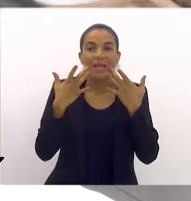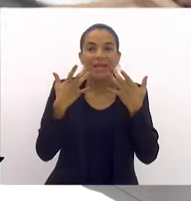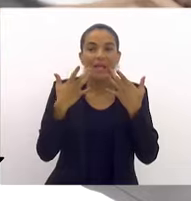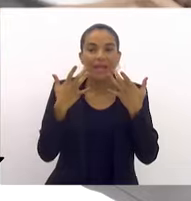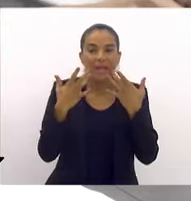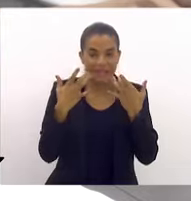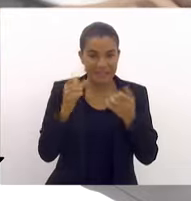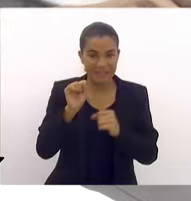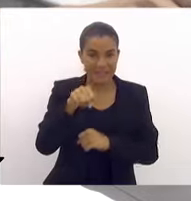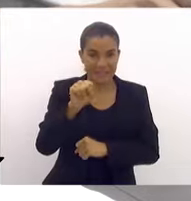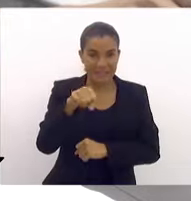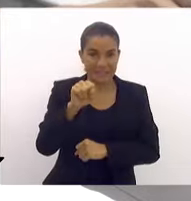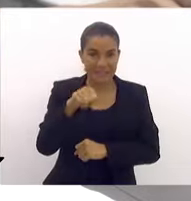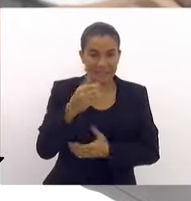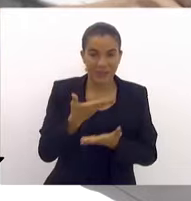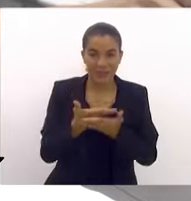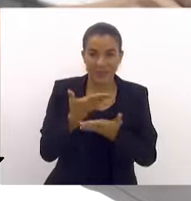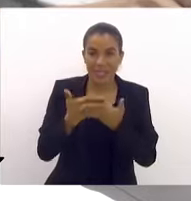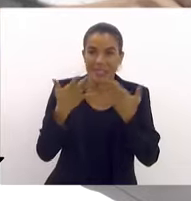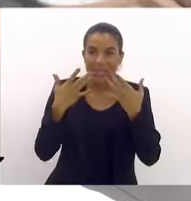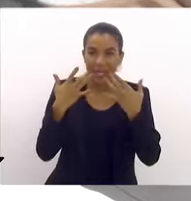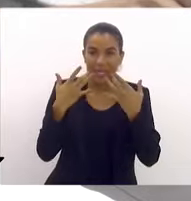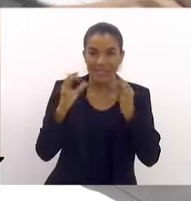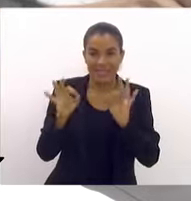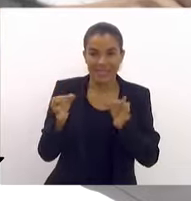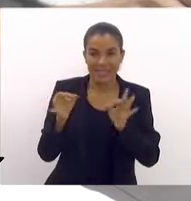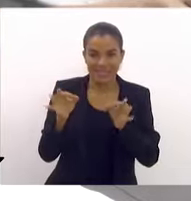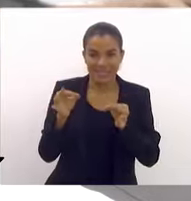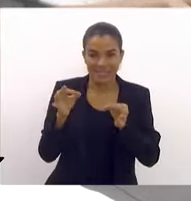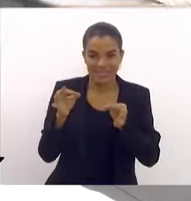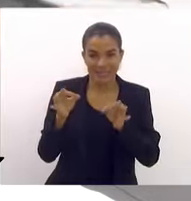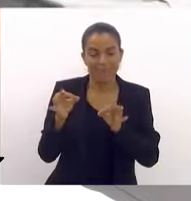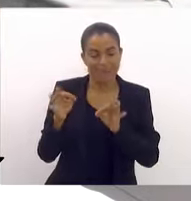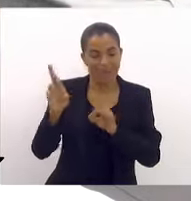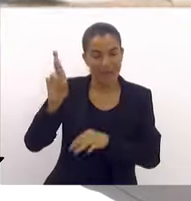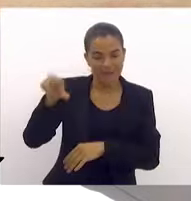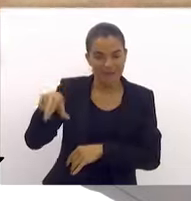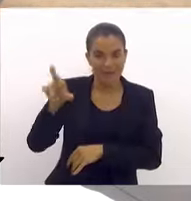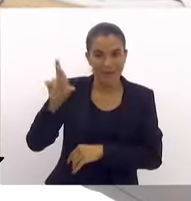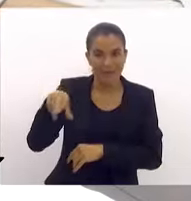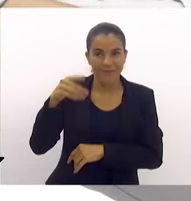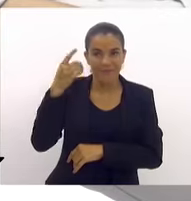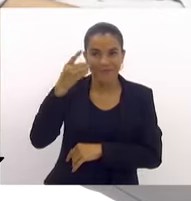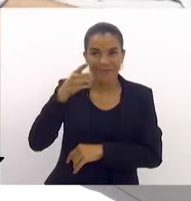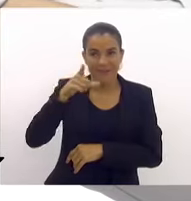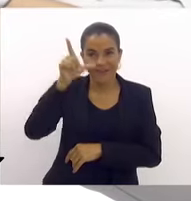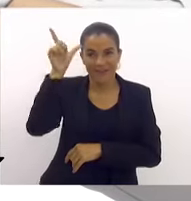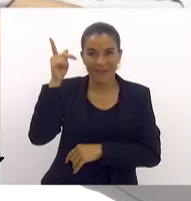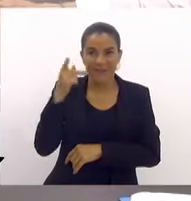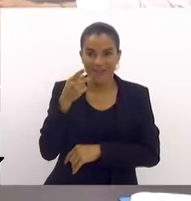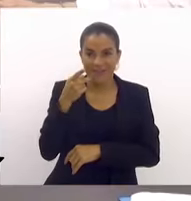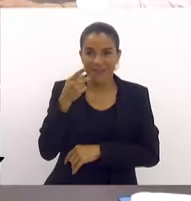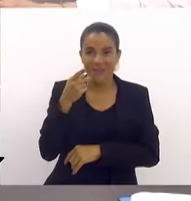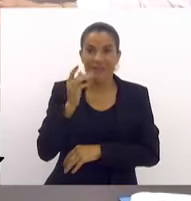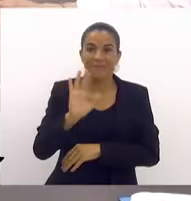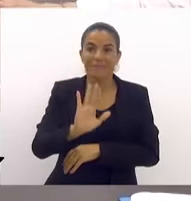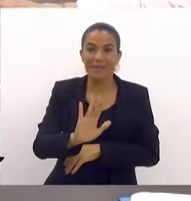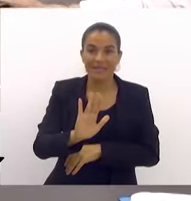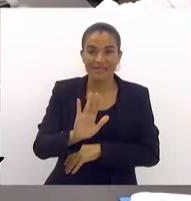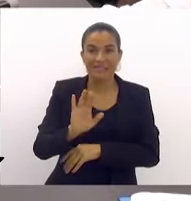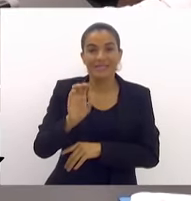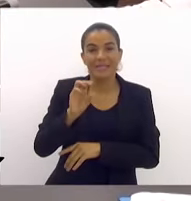Lisboa. Fui aluno do Boal. É verdade, Vossa Excelência tem. Compete razão ao deputado Luiz Paulo. Mas eu confesso que se Vossa